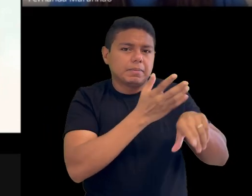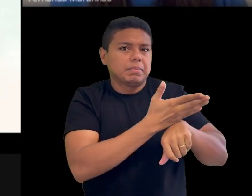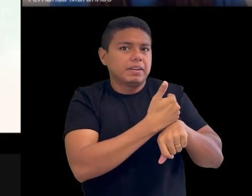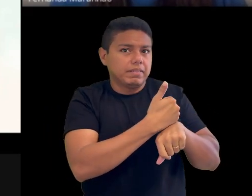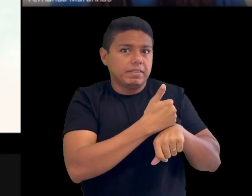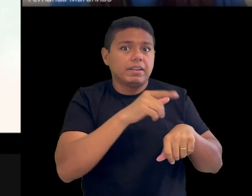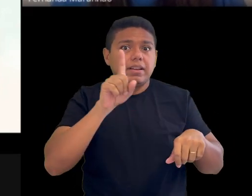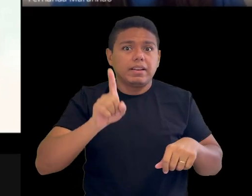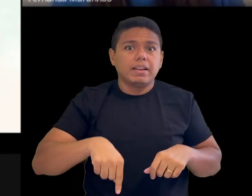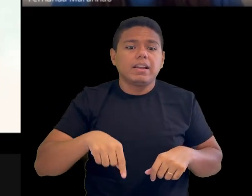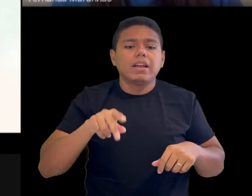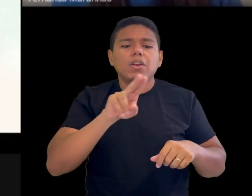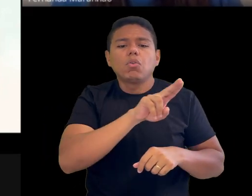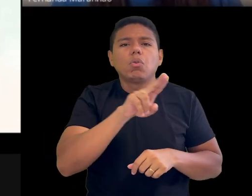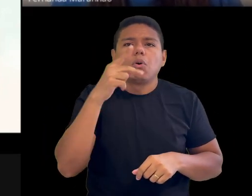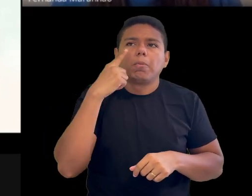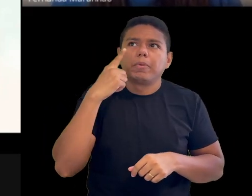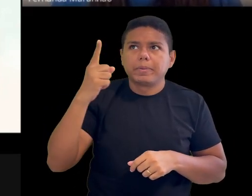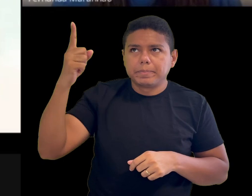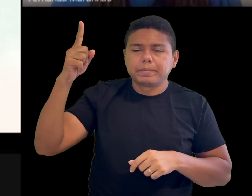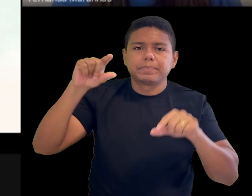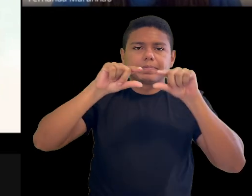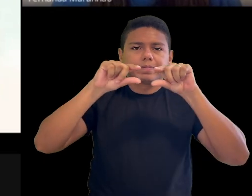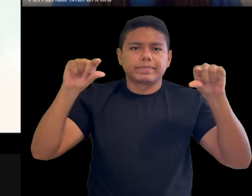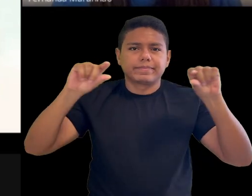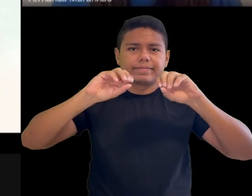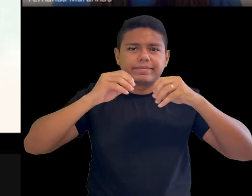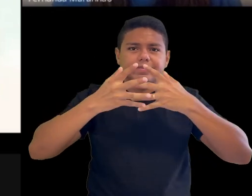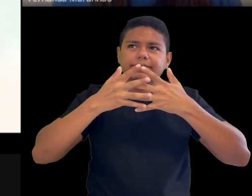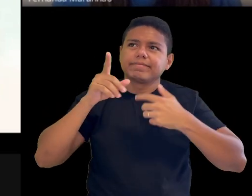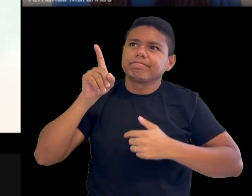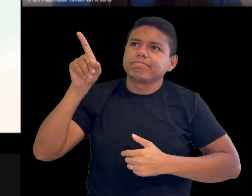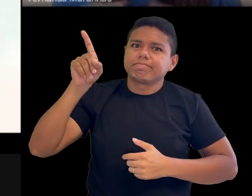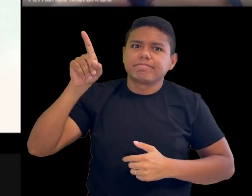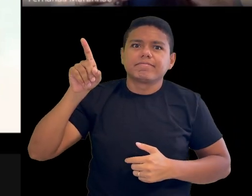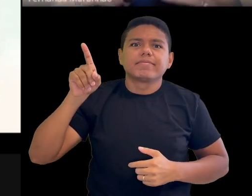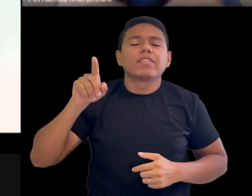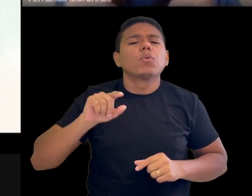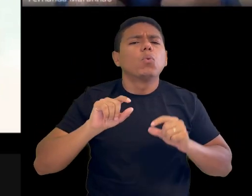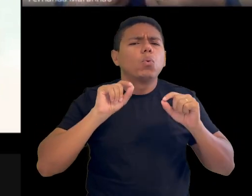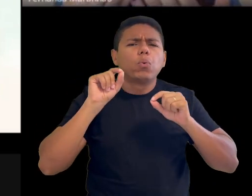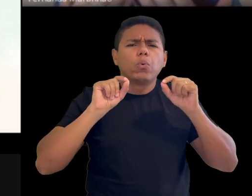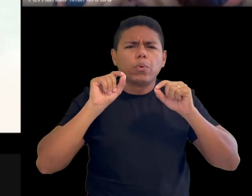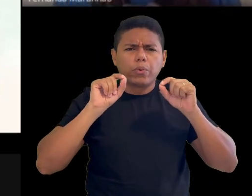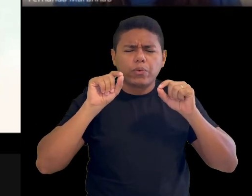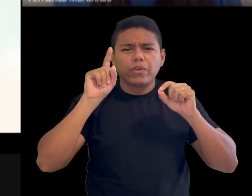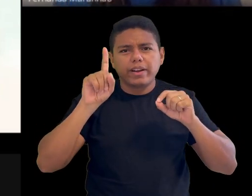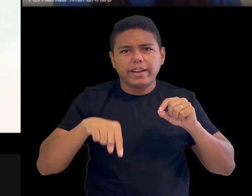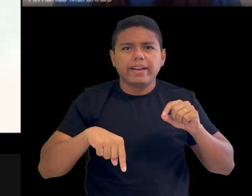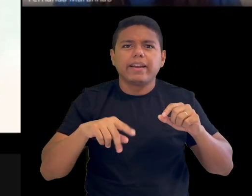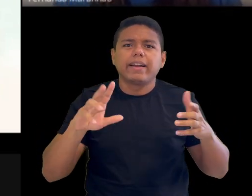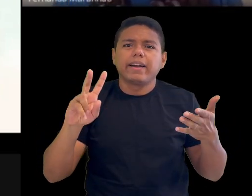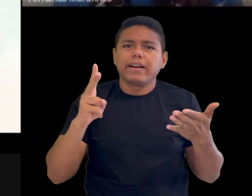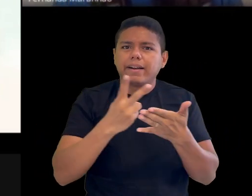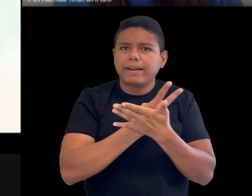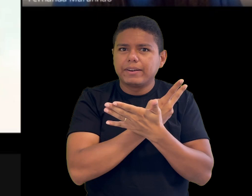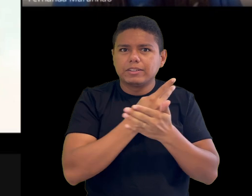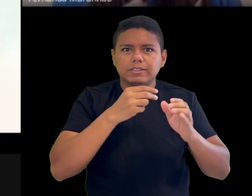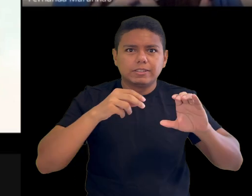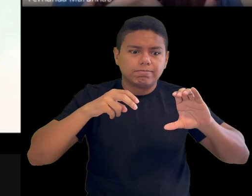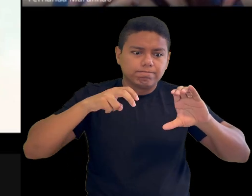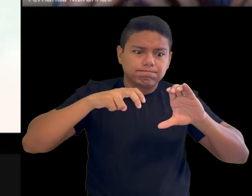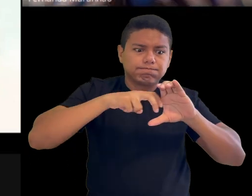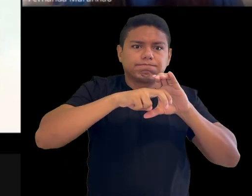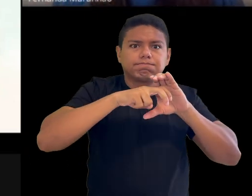placentário. O acretismo placentário é caracterizado por invasão desse trofoblasto para além do miométrio. Então,